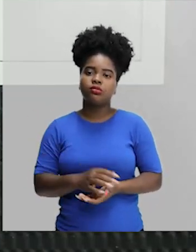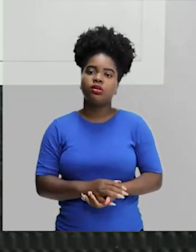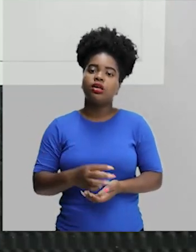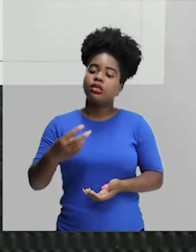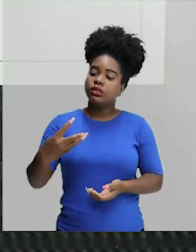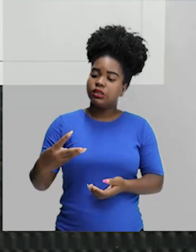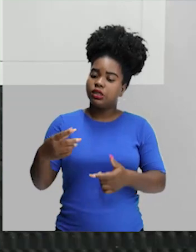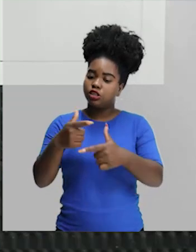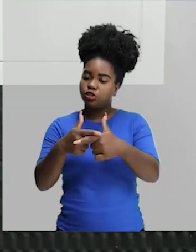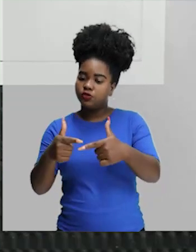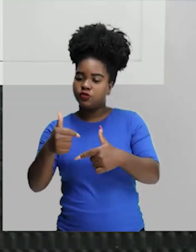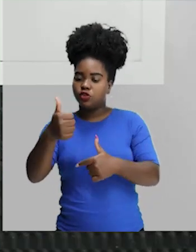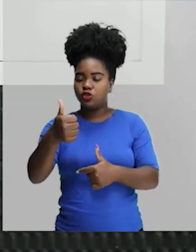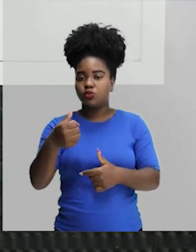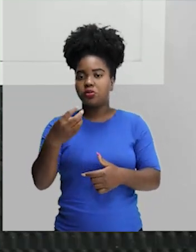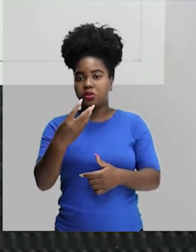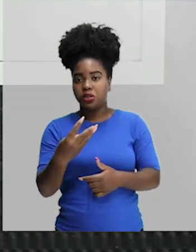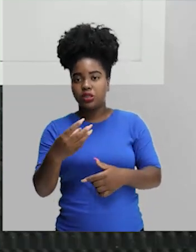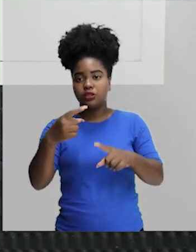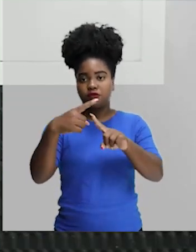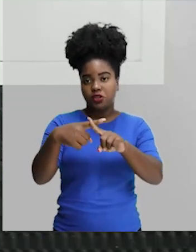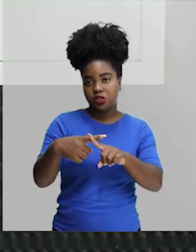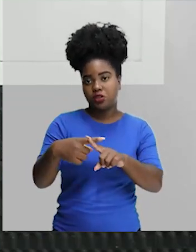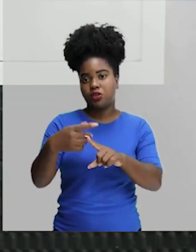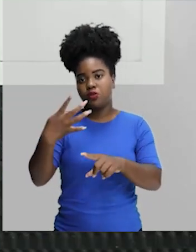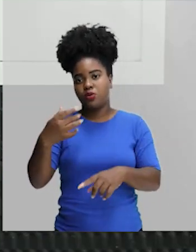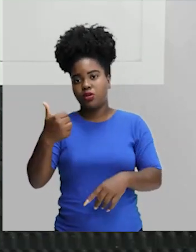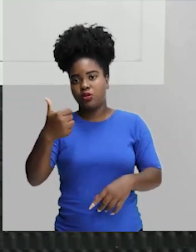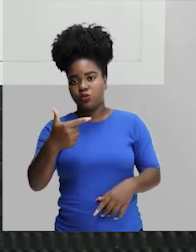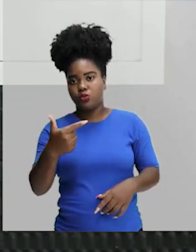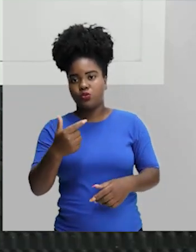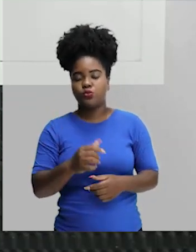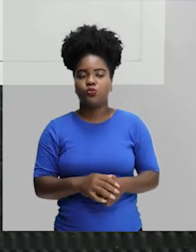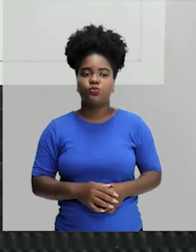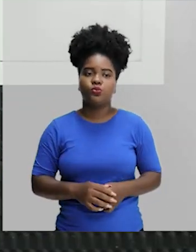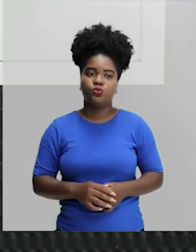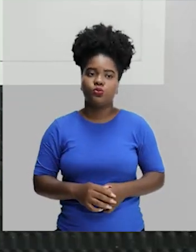3 dividido por 1 dá 3, vezes 4 dá 12, né?